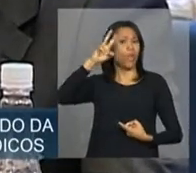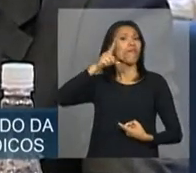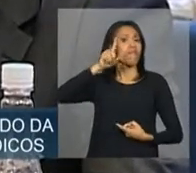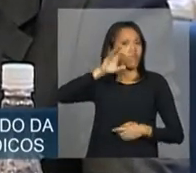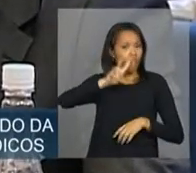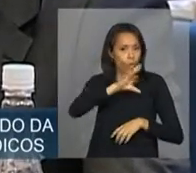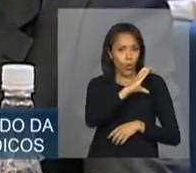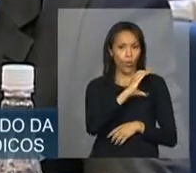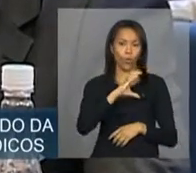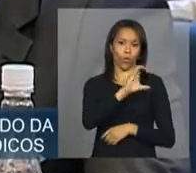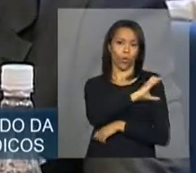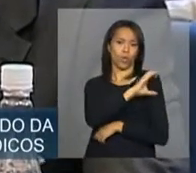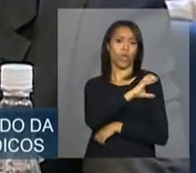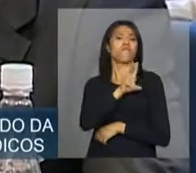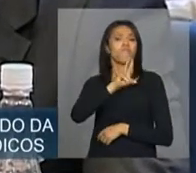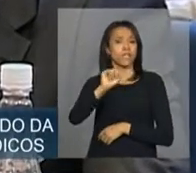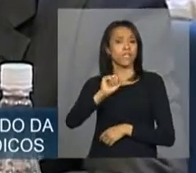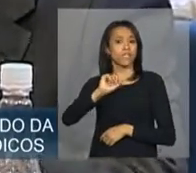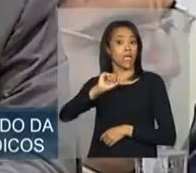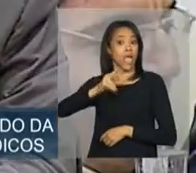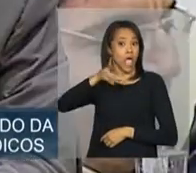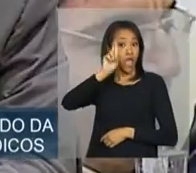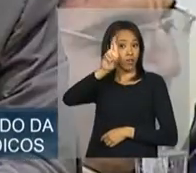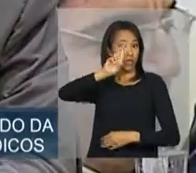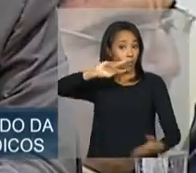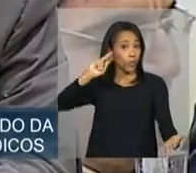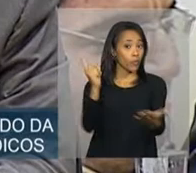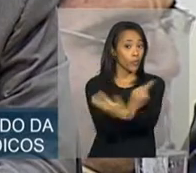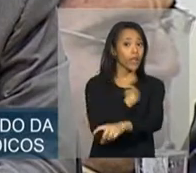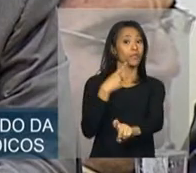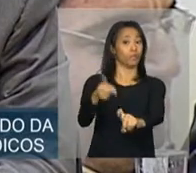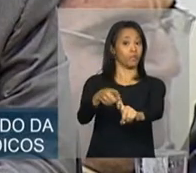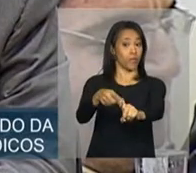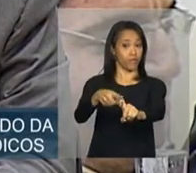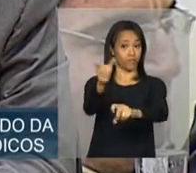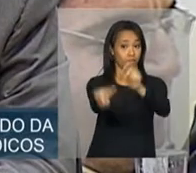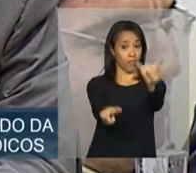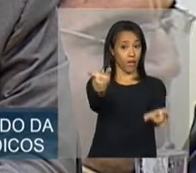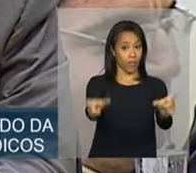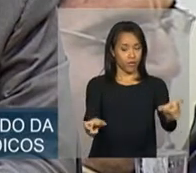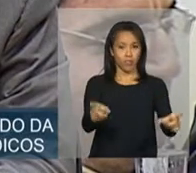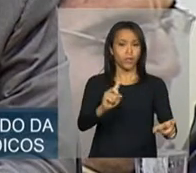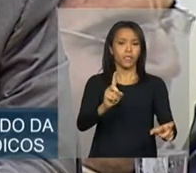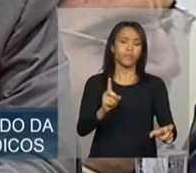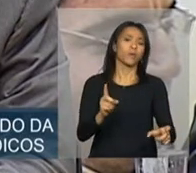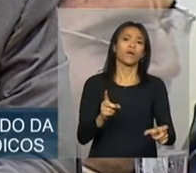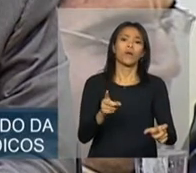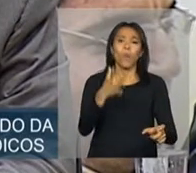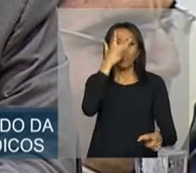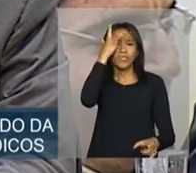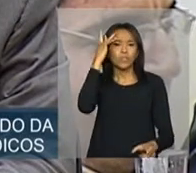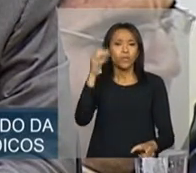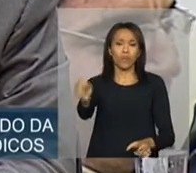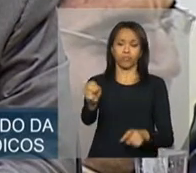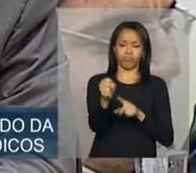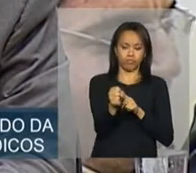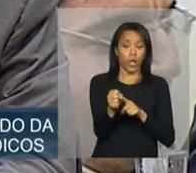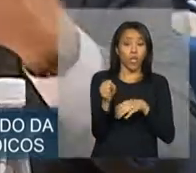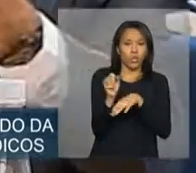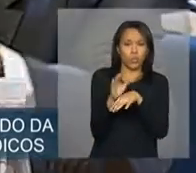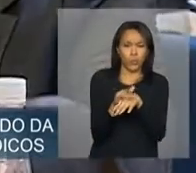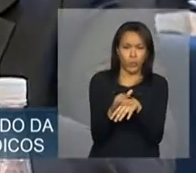co-responsáveis por eventuais erros médicos não mandar um paciente Ultra doente